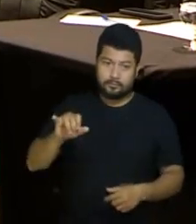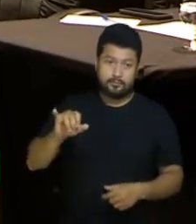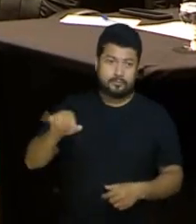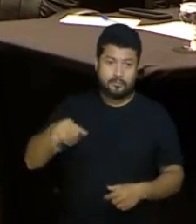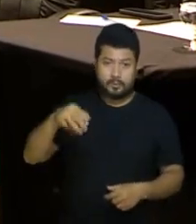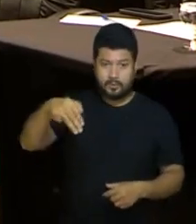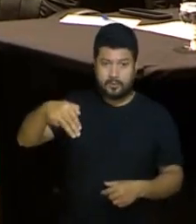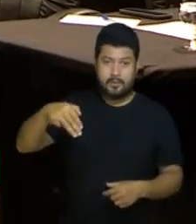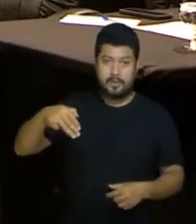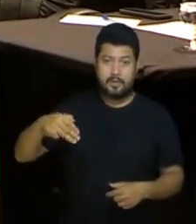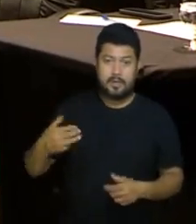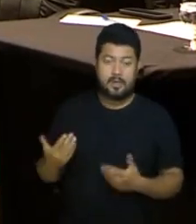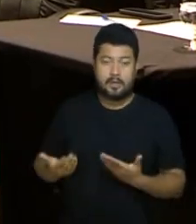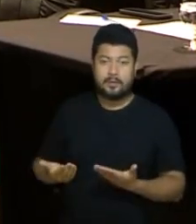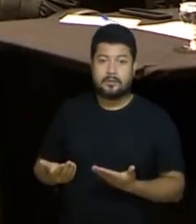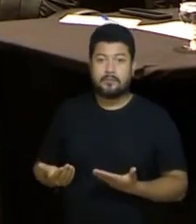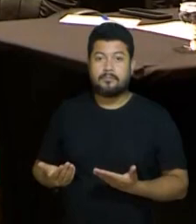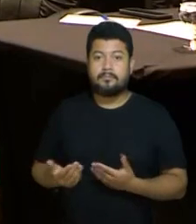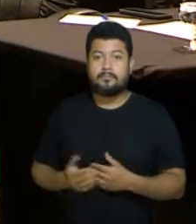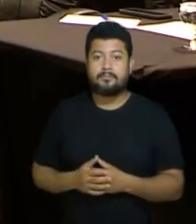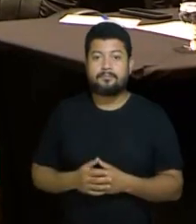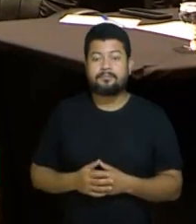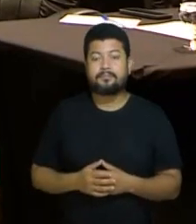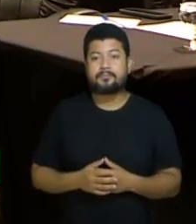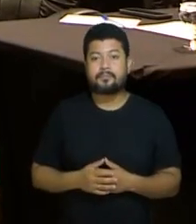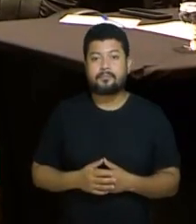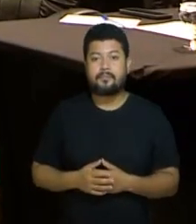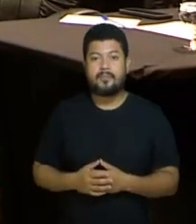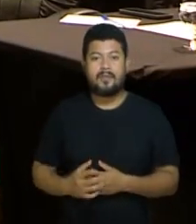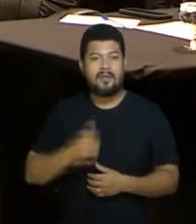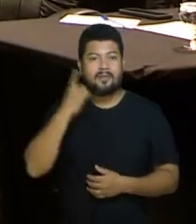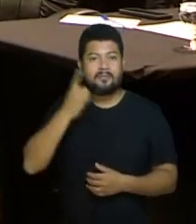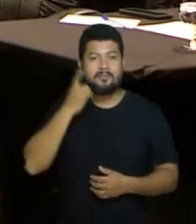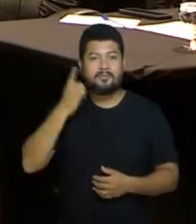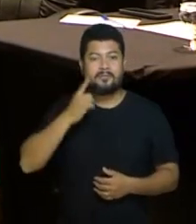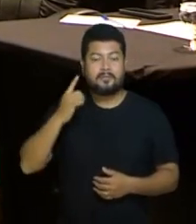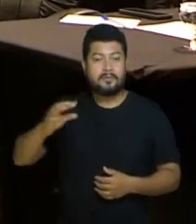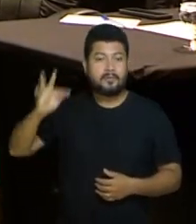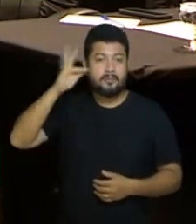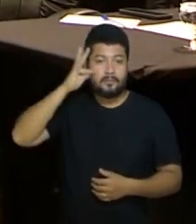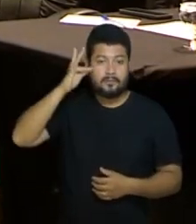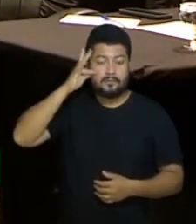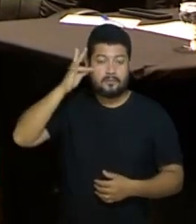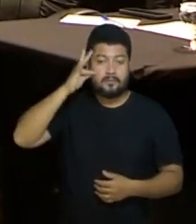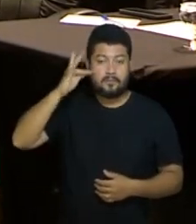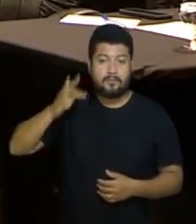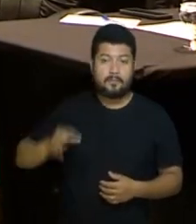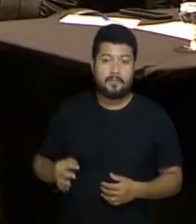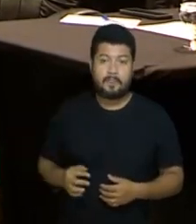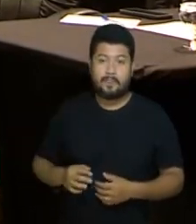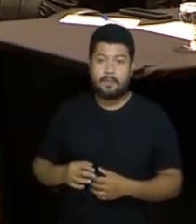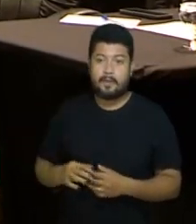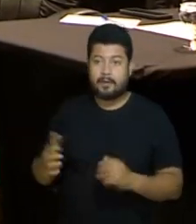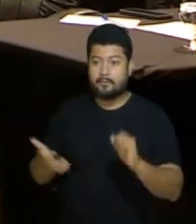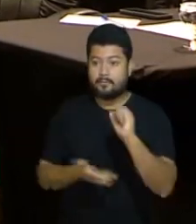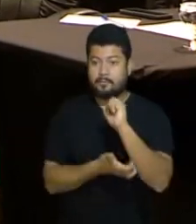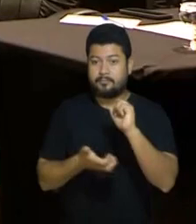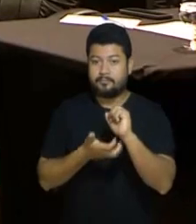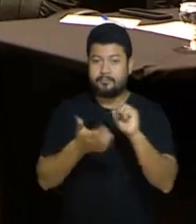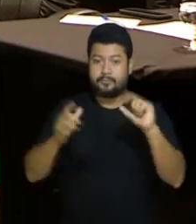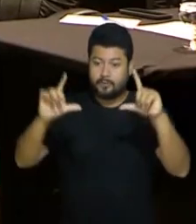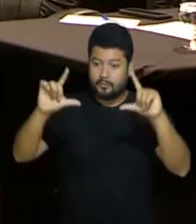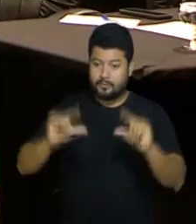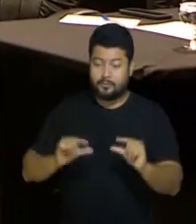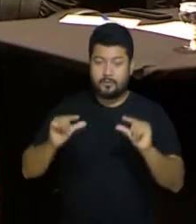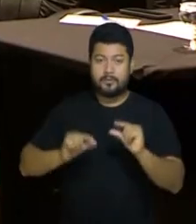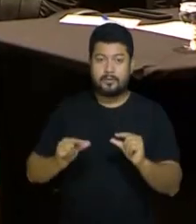os municípios também terem esse socorro. E como falou o deputado Fernando Crelli, com muito menos burocracia é o que atrapalha tanto